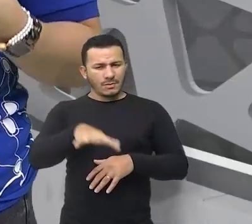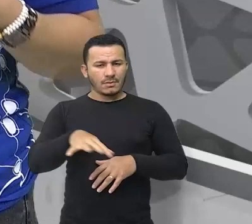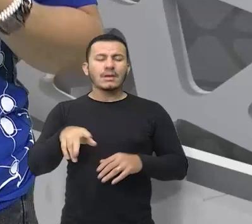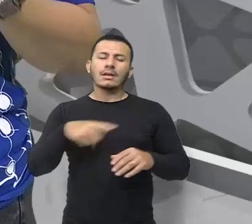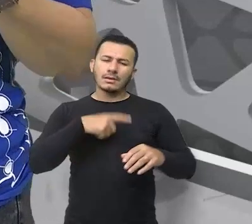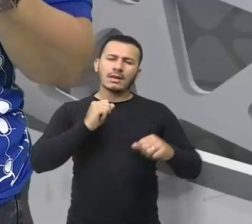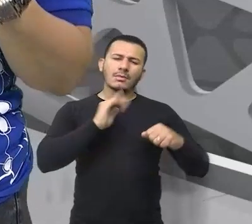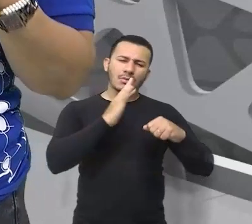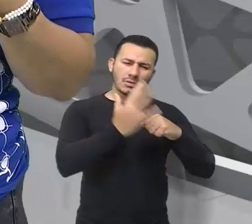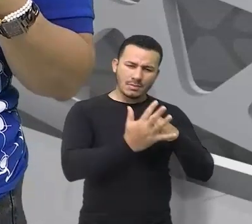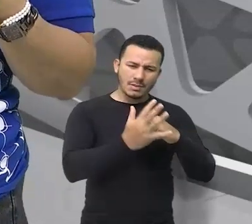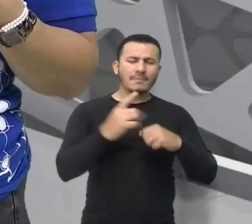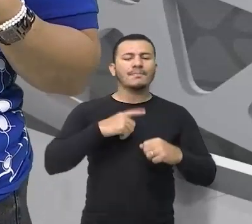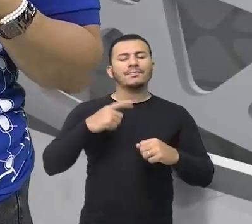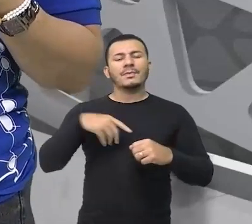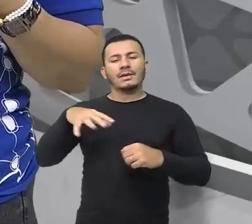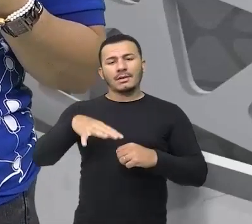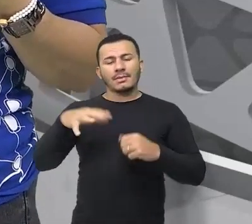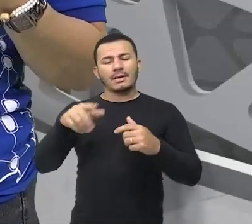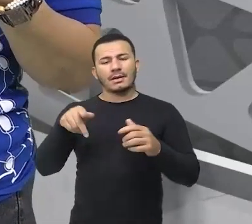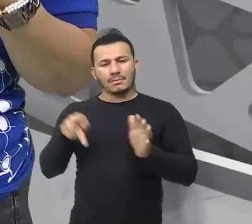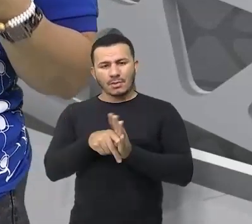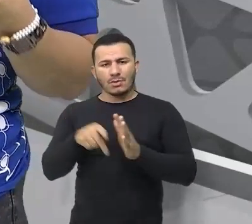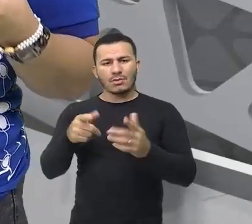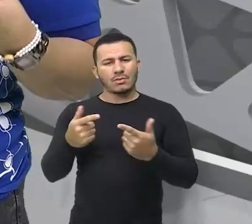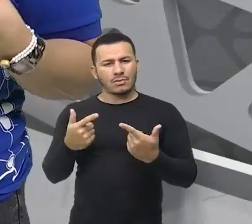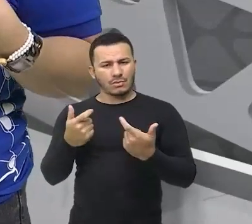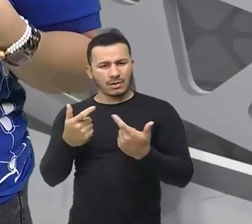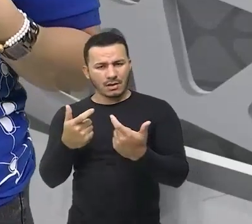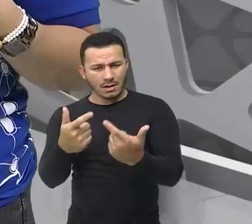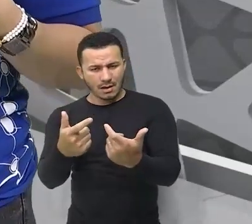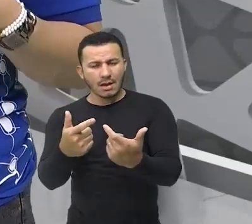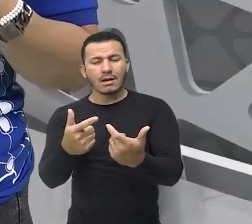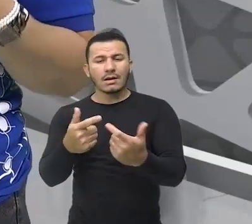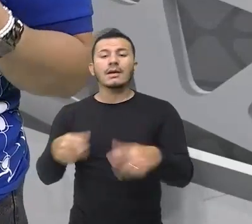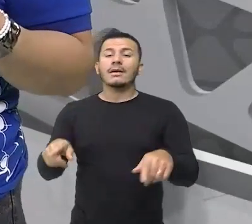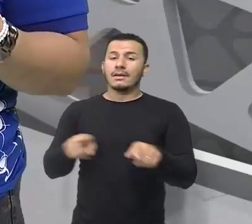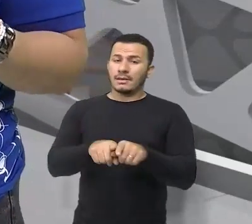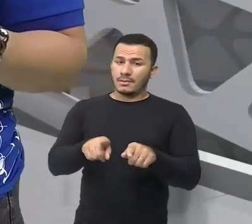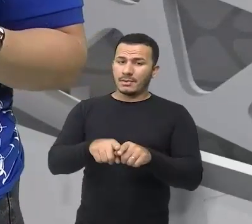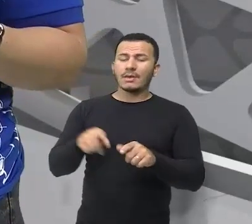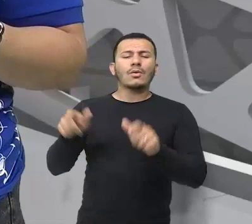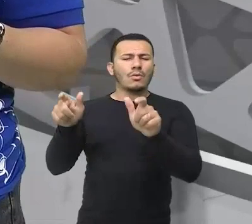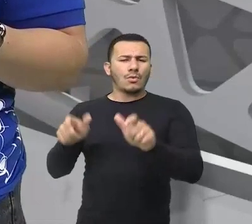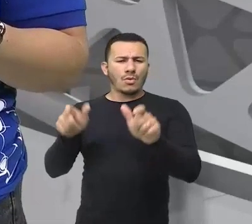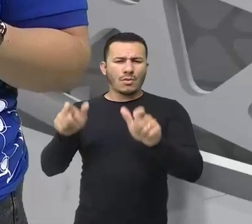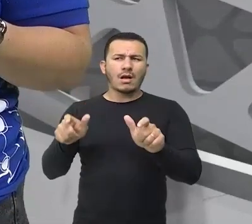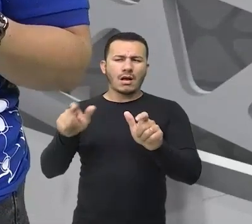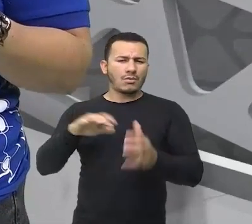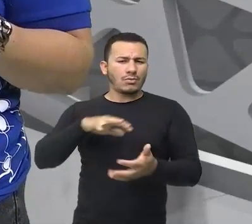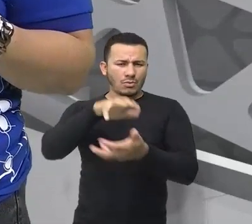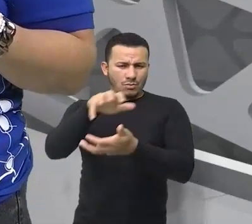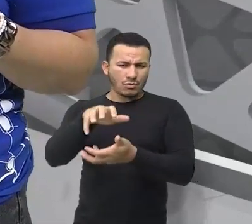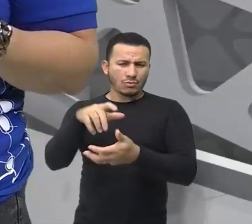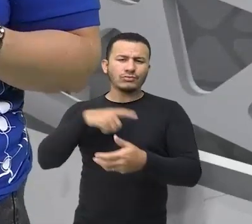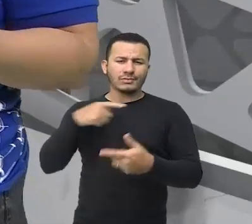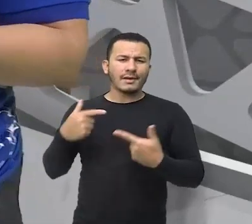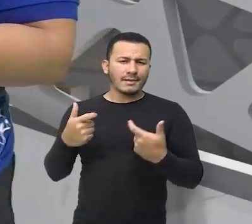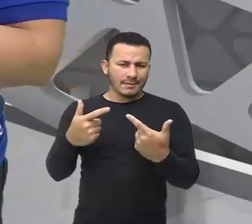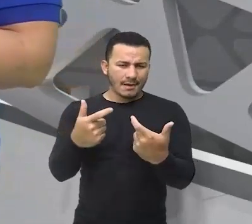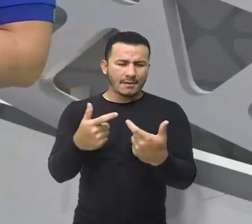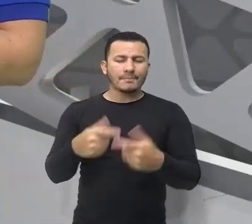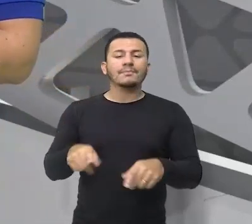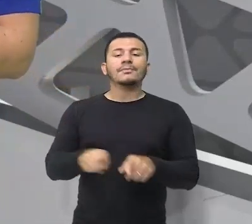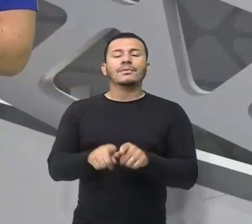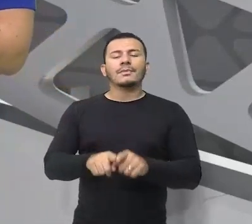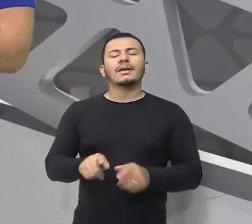da pandemia, tem o contexto da guerra em uma região do nosso planeta que está acontecendo